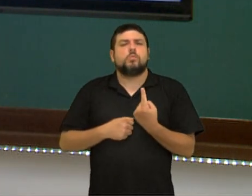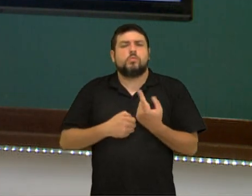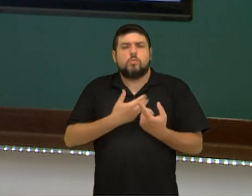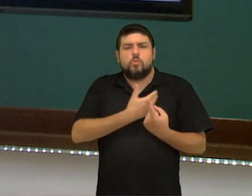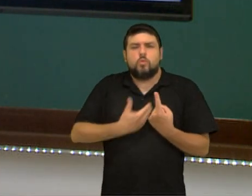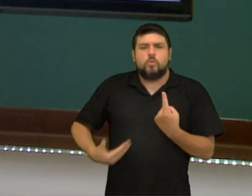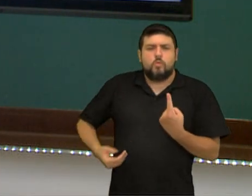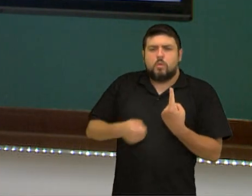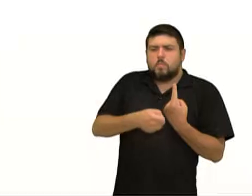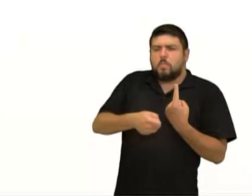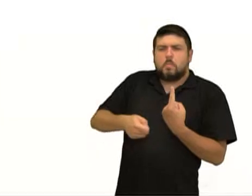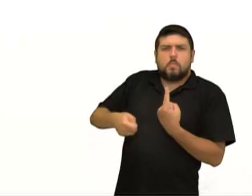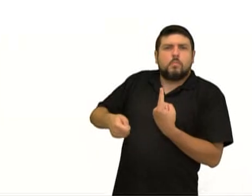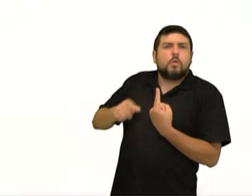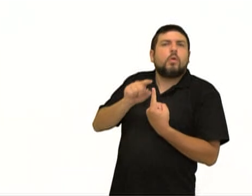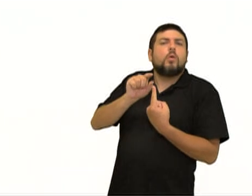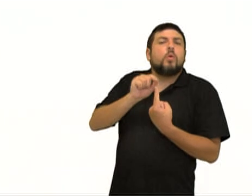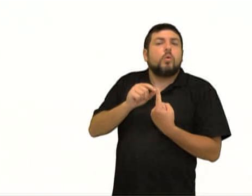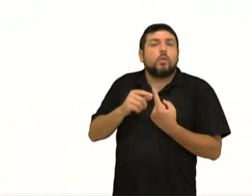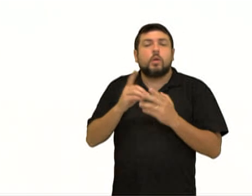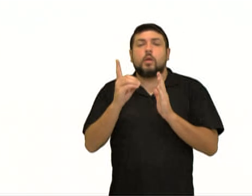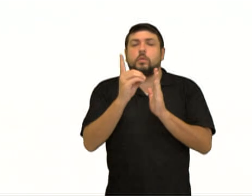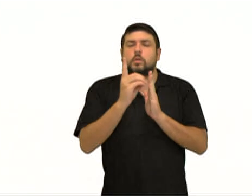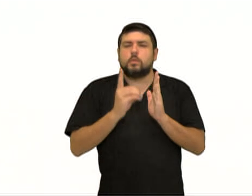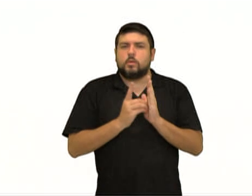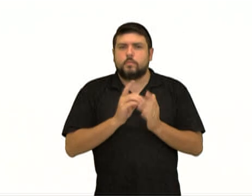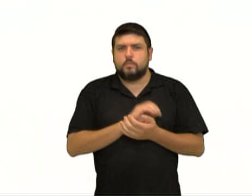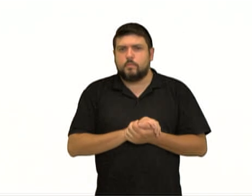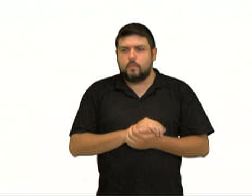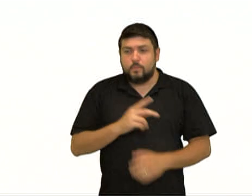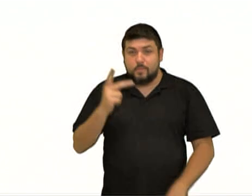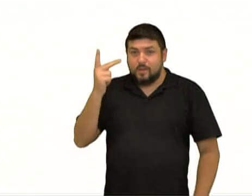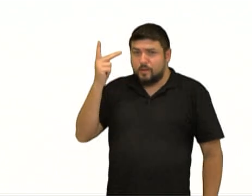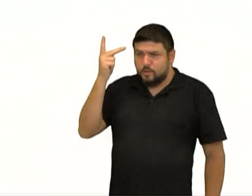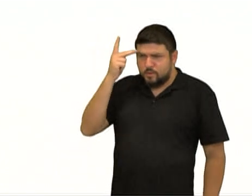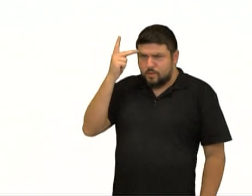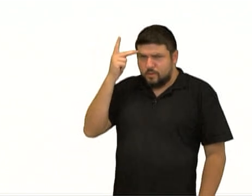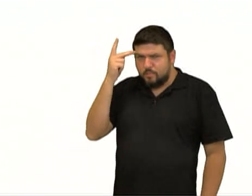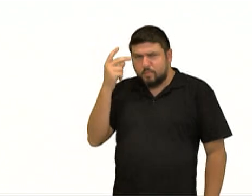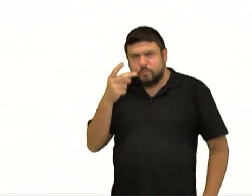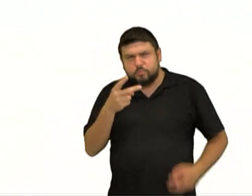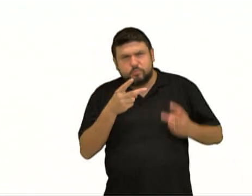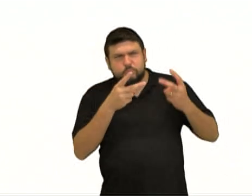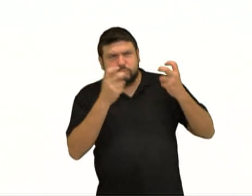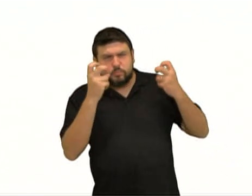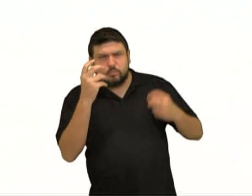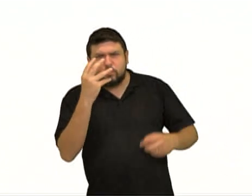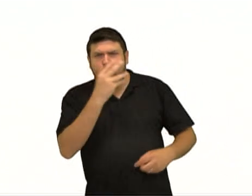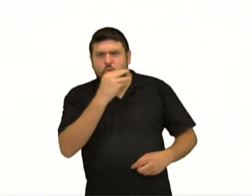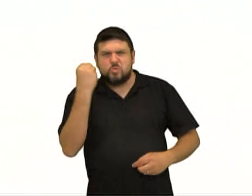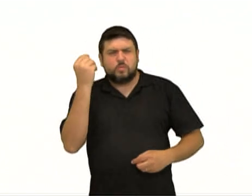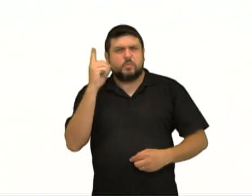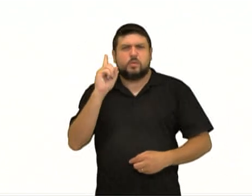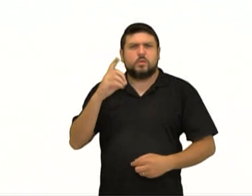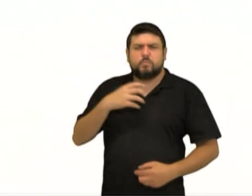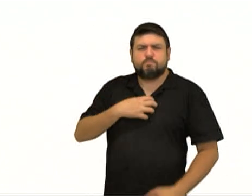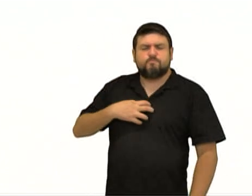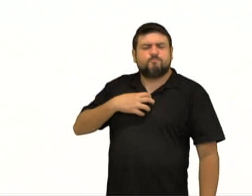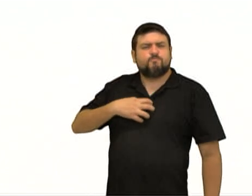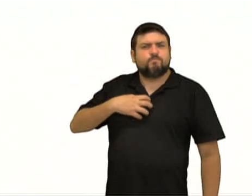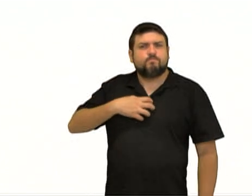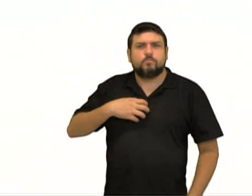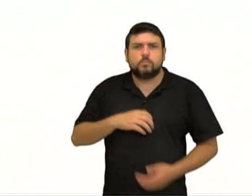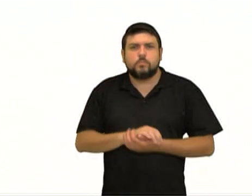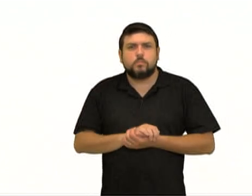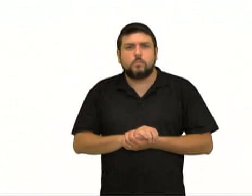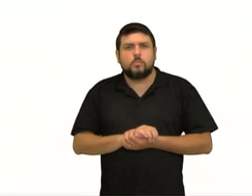decretos. E no estado de São Paulo, houve grande insatisfação com essa situação. Grande insatisfação. O